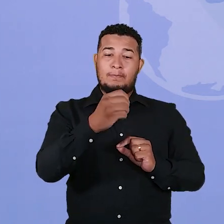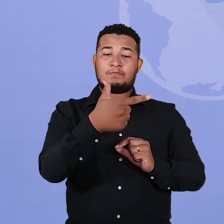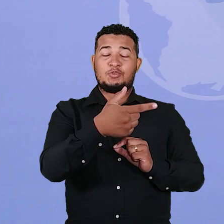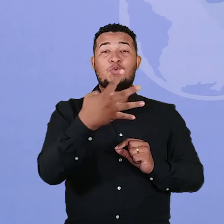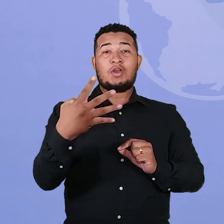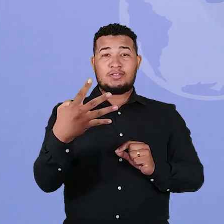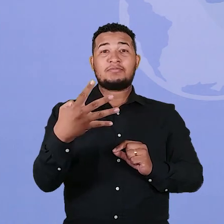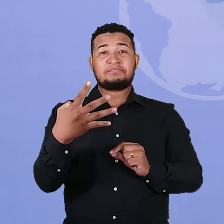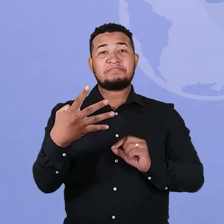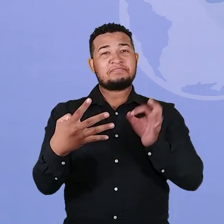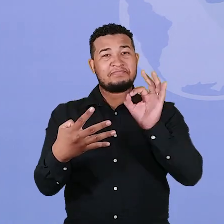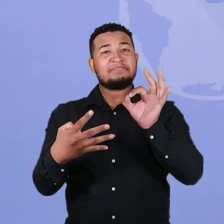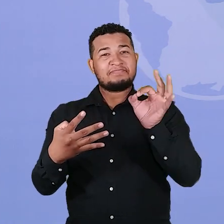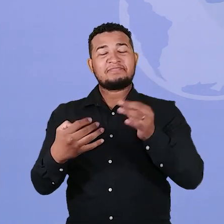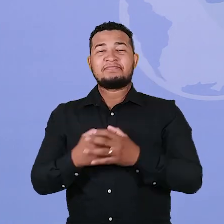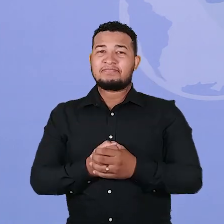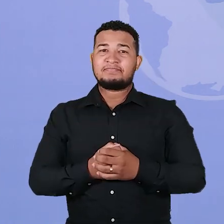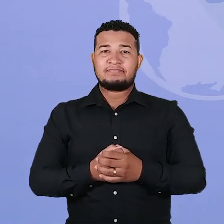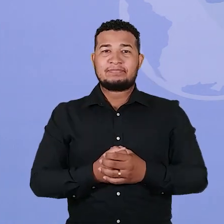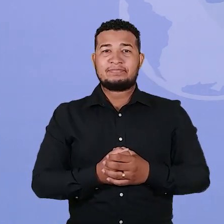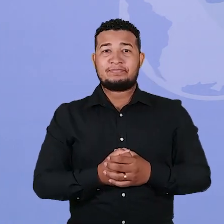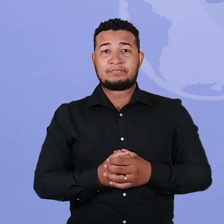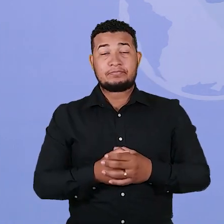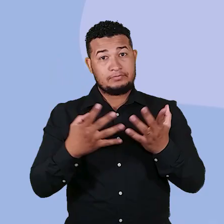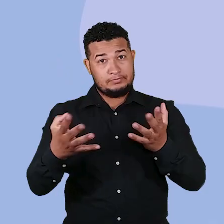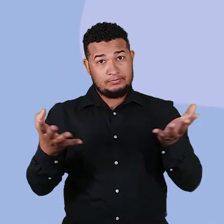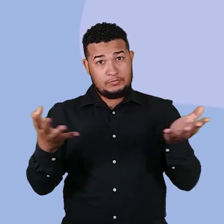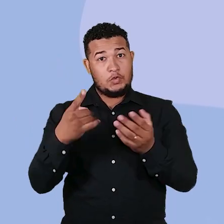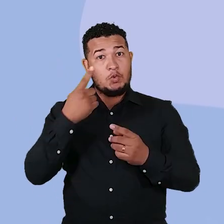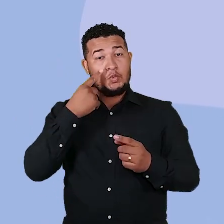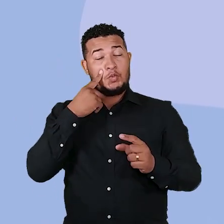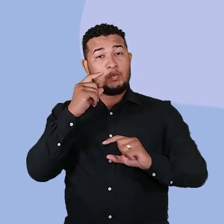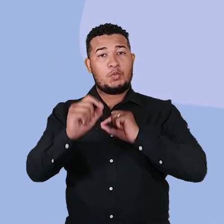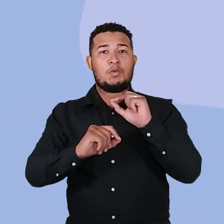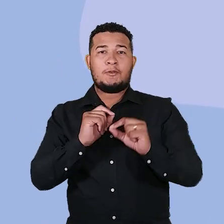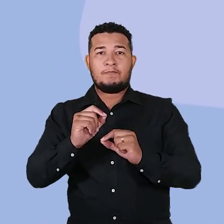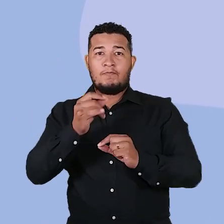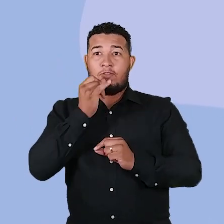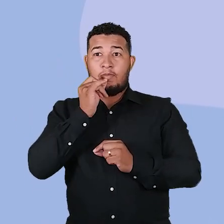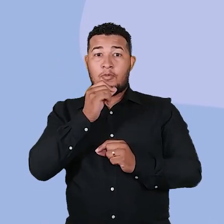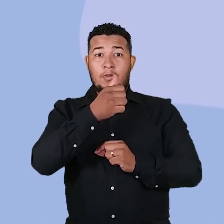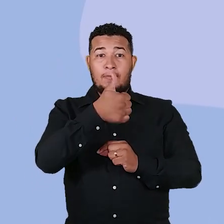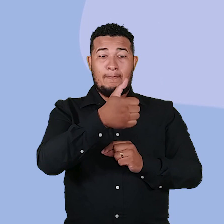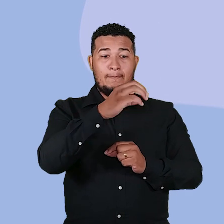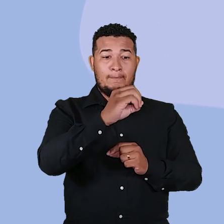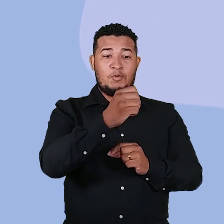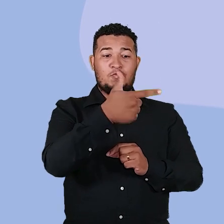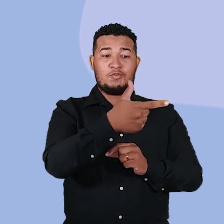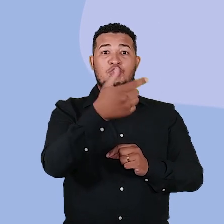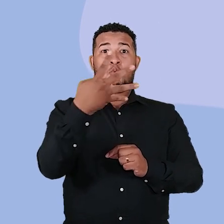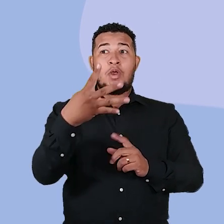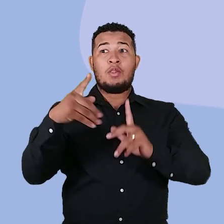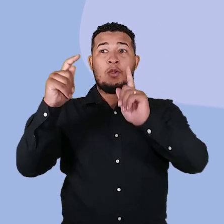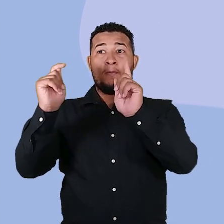a 1024 é fácil não é se liga aí temos então